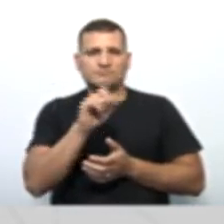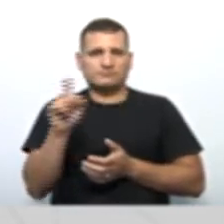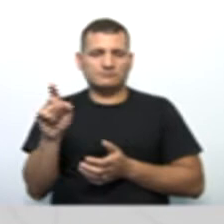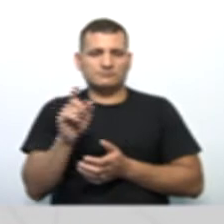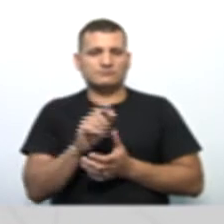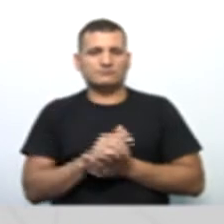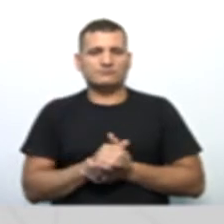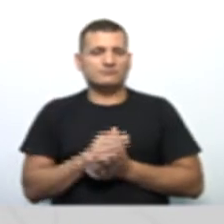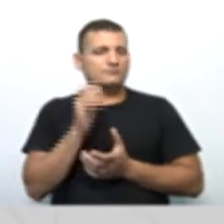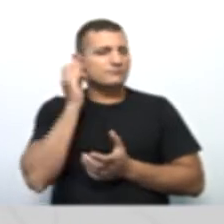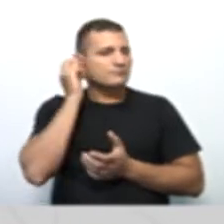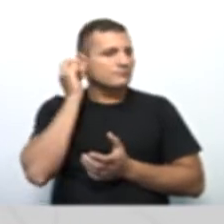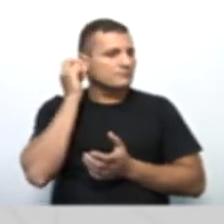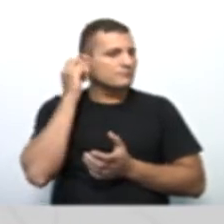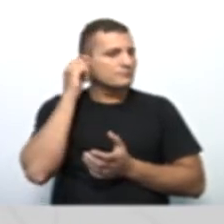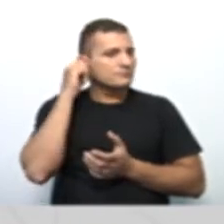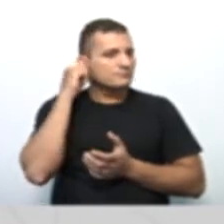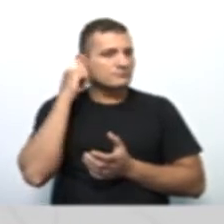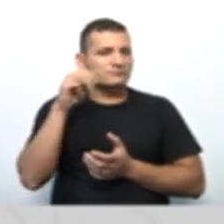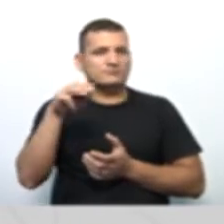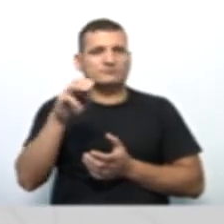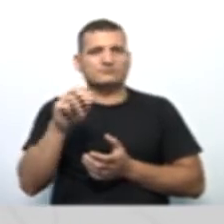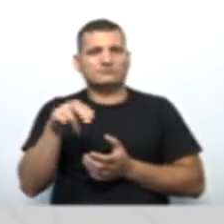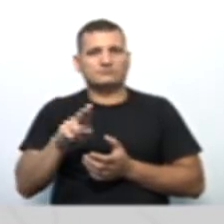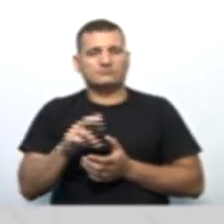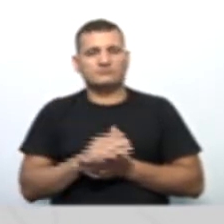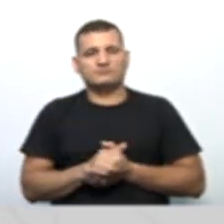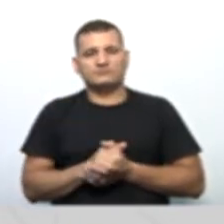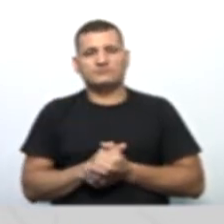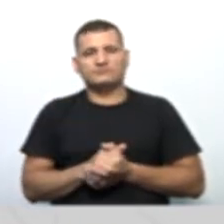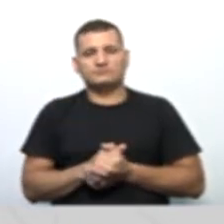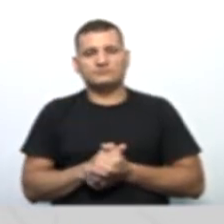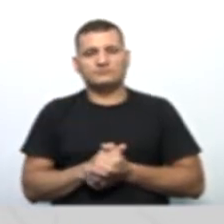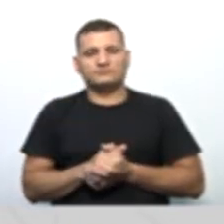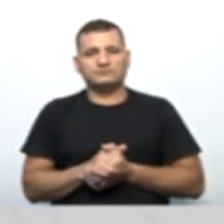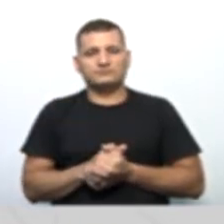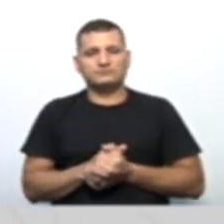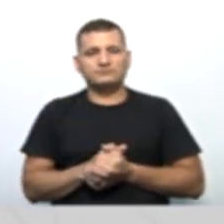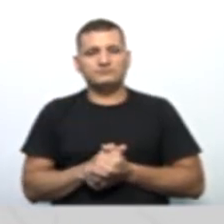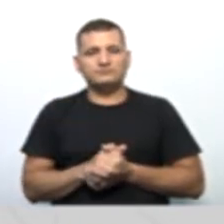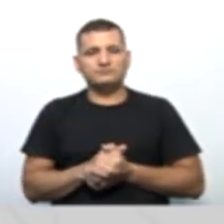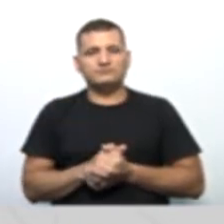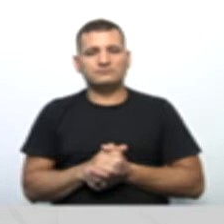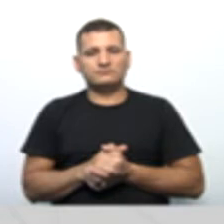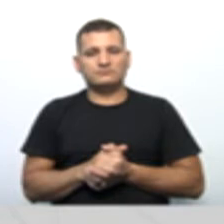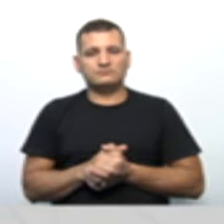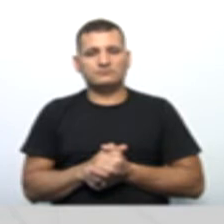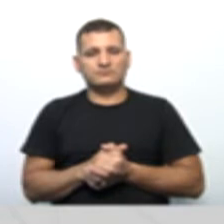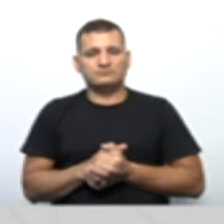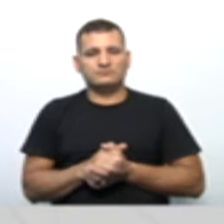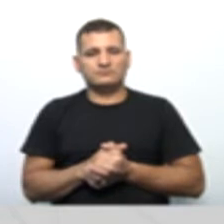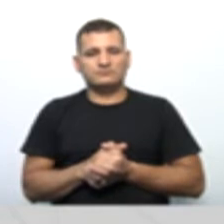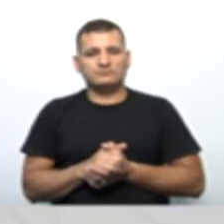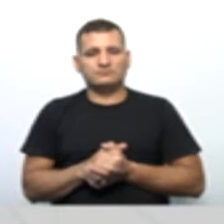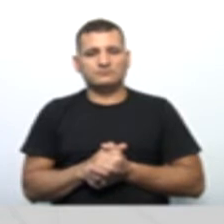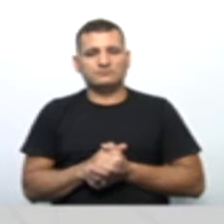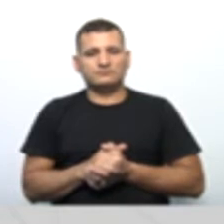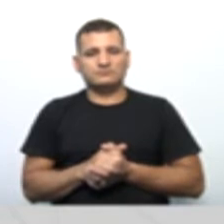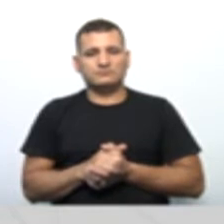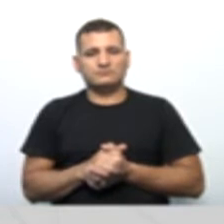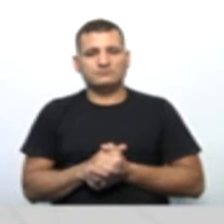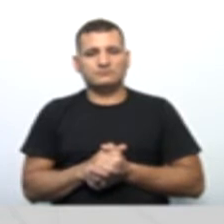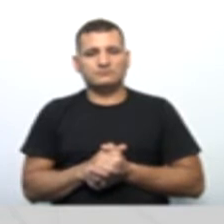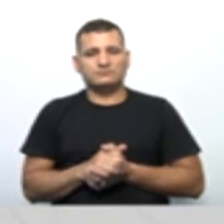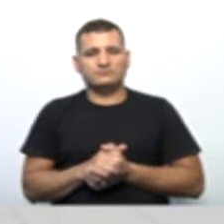o tamanho que você deseja fazer e aí você escolhe colocar arredondada vai ficar mais mais bonitinho